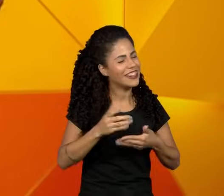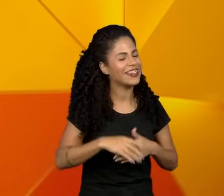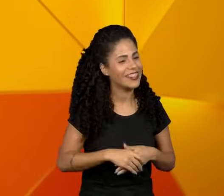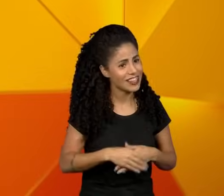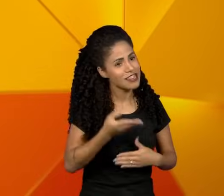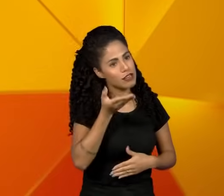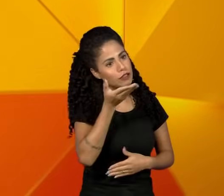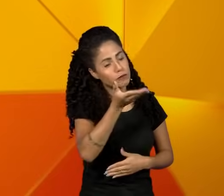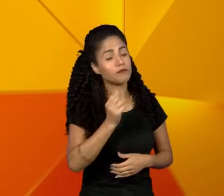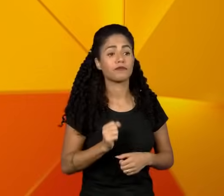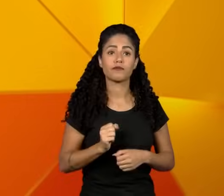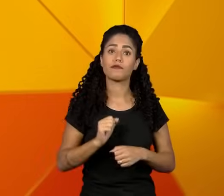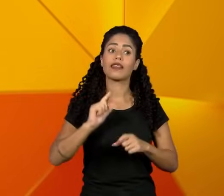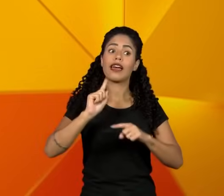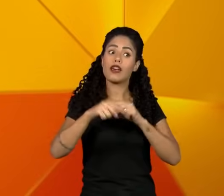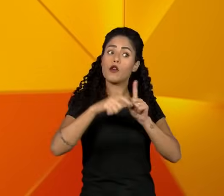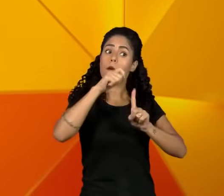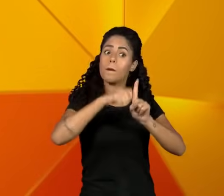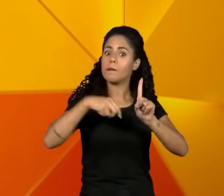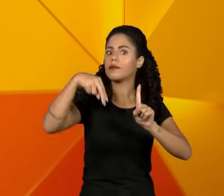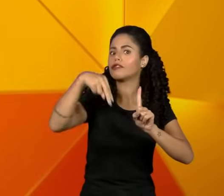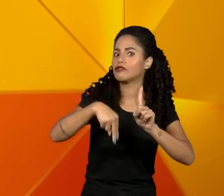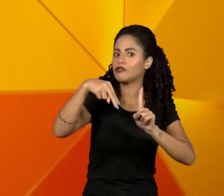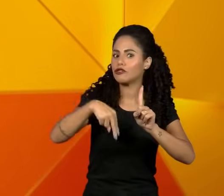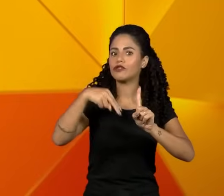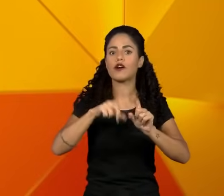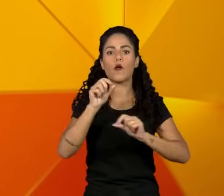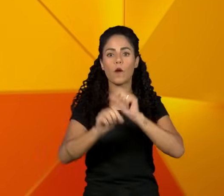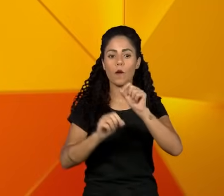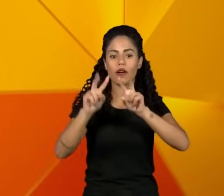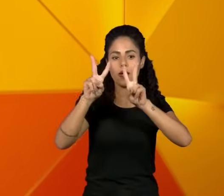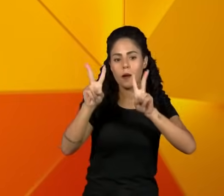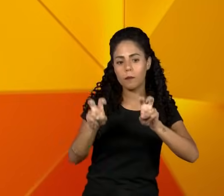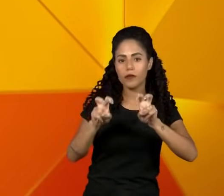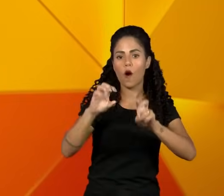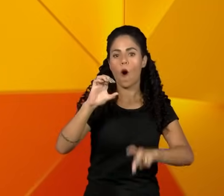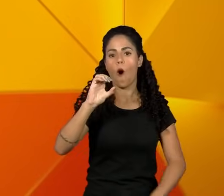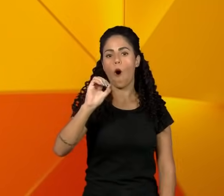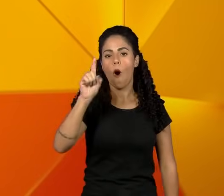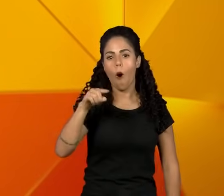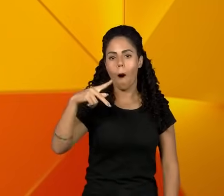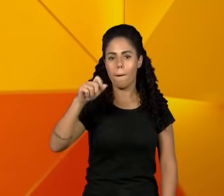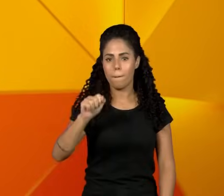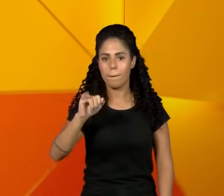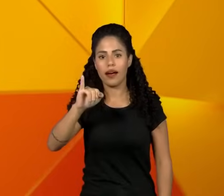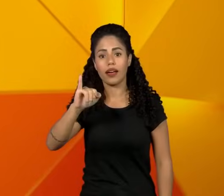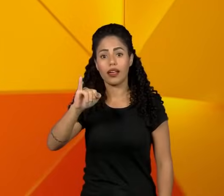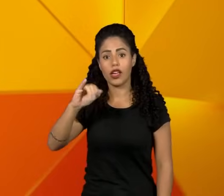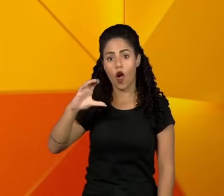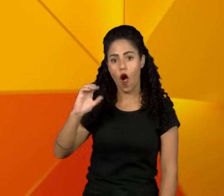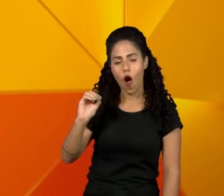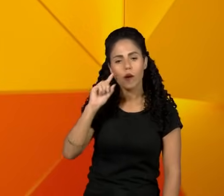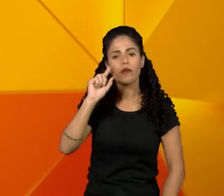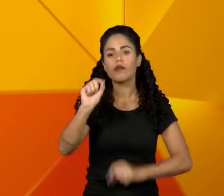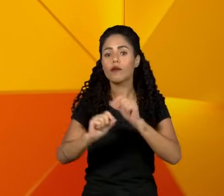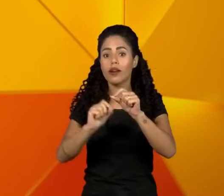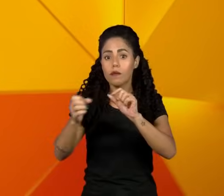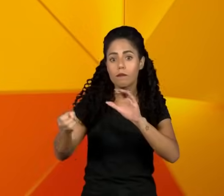para vocês. No final de novembro, Opaió 2 estreou nas salas do Brasil e arrecadou,